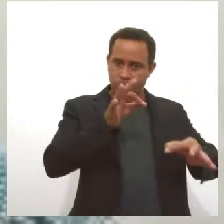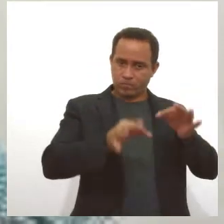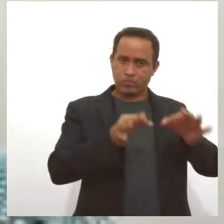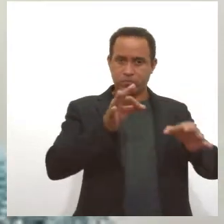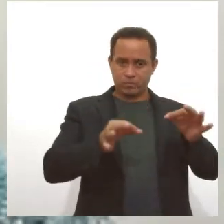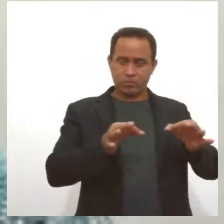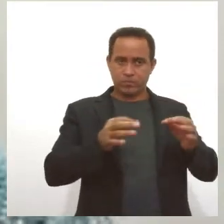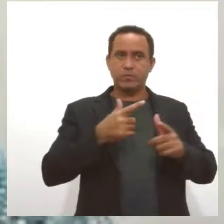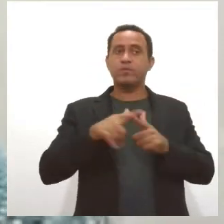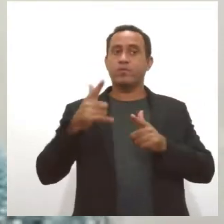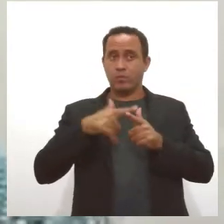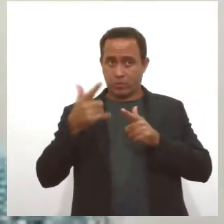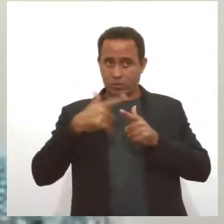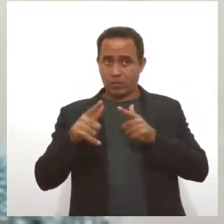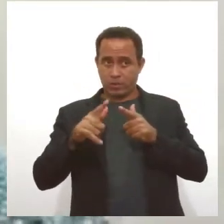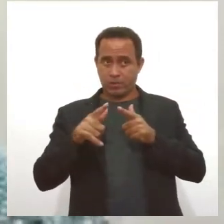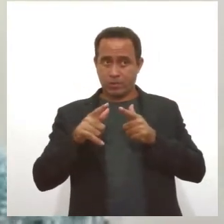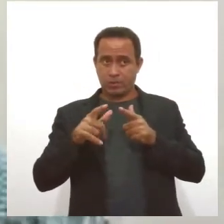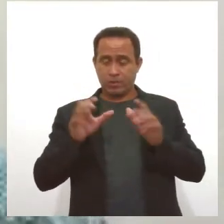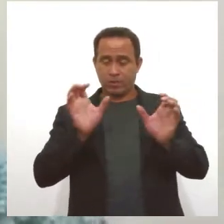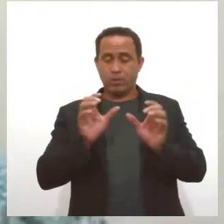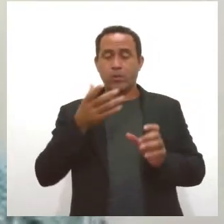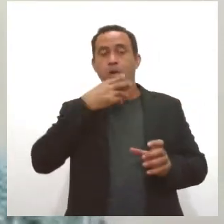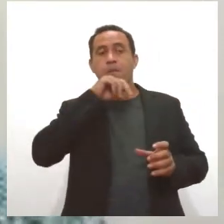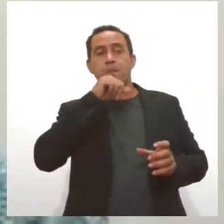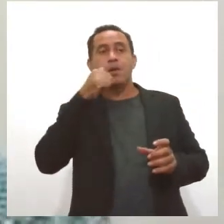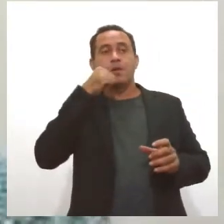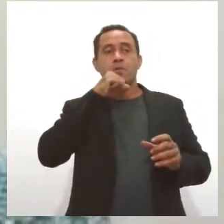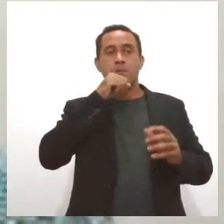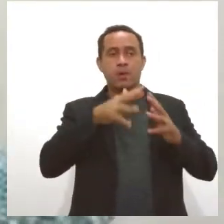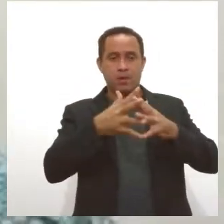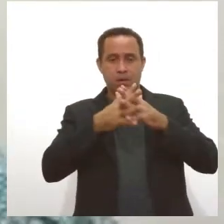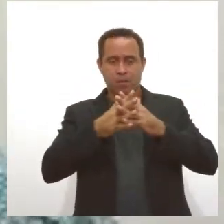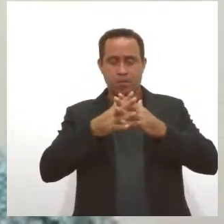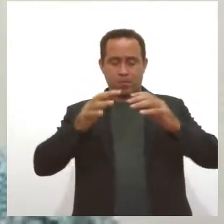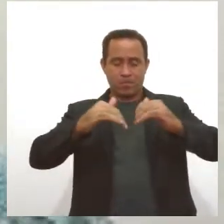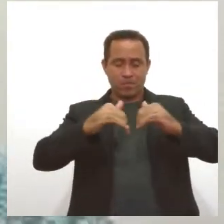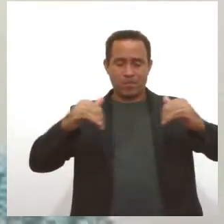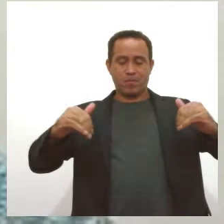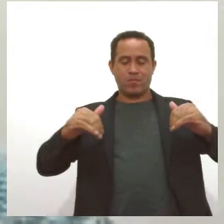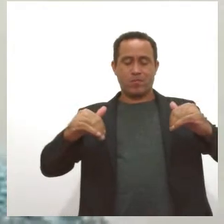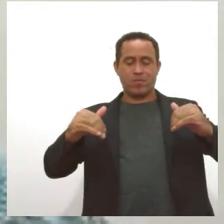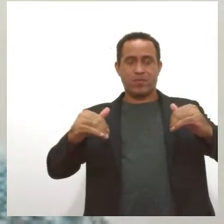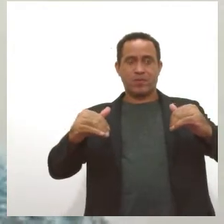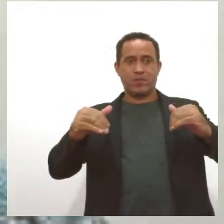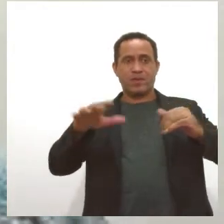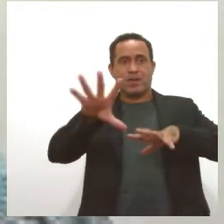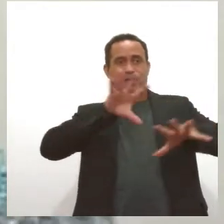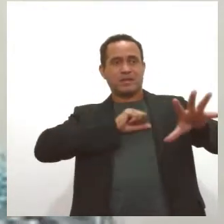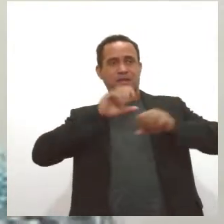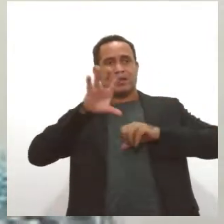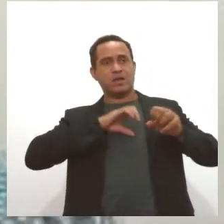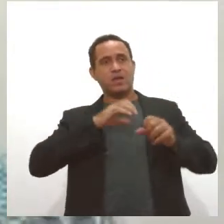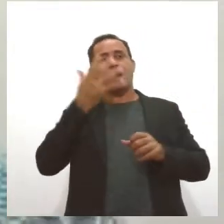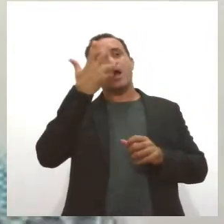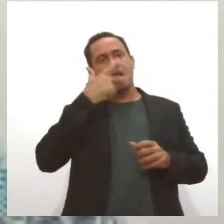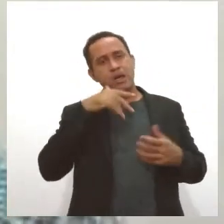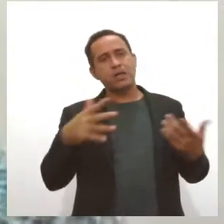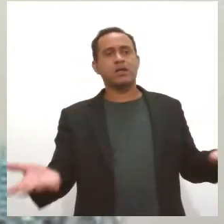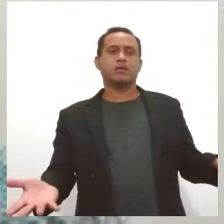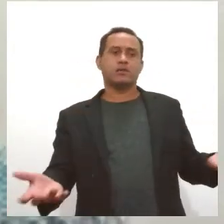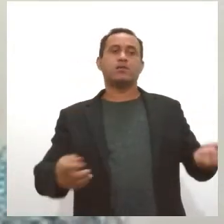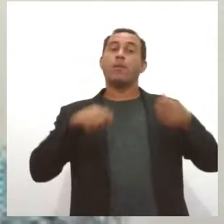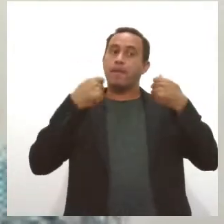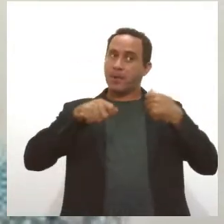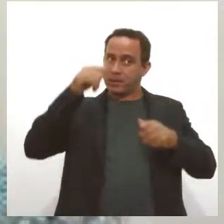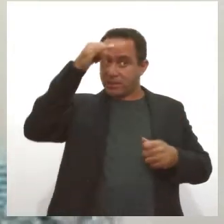acaba que aquelas partes que estão em conflito trazem esses problemas para a criança, né? Então, há uma necessidade de